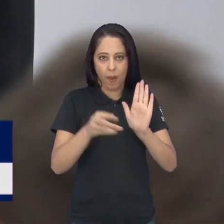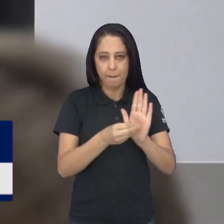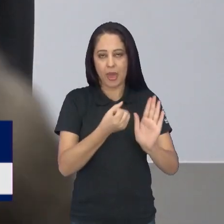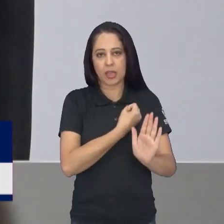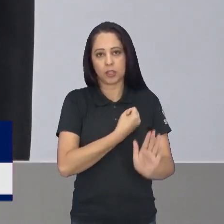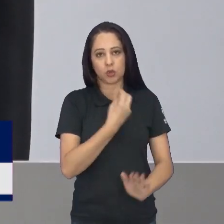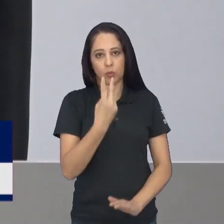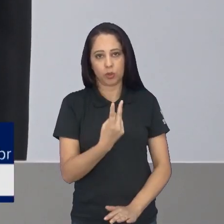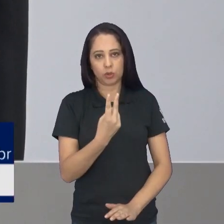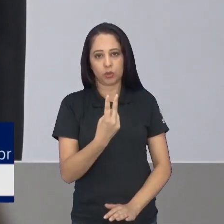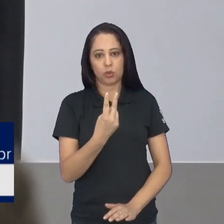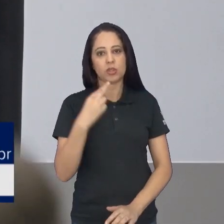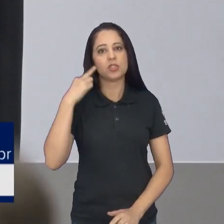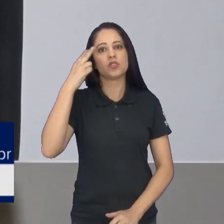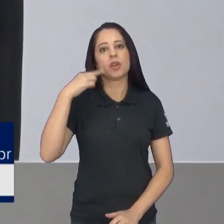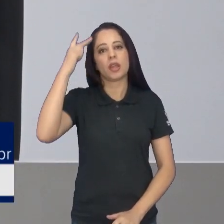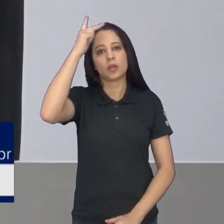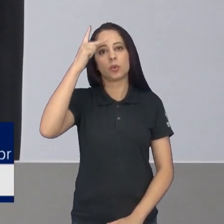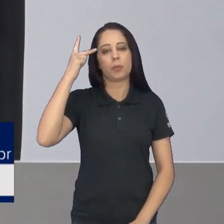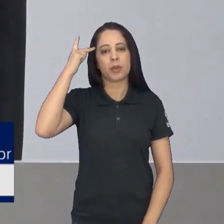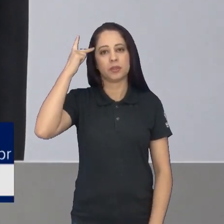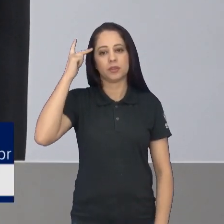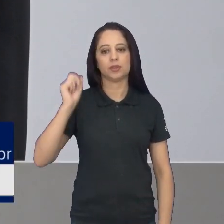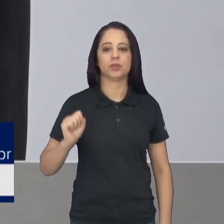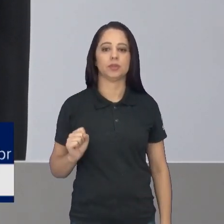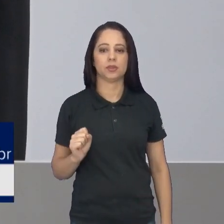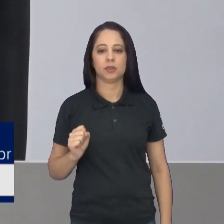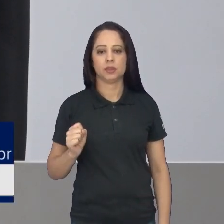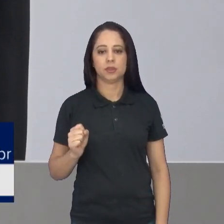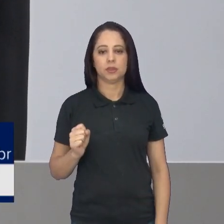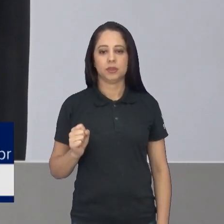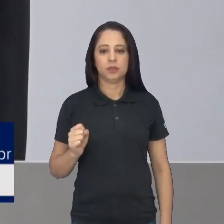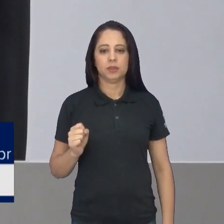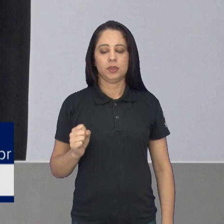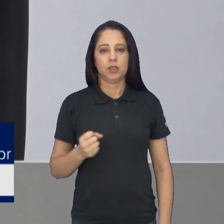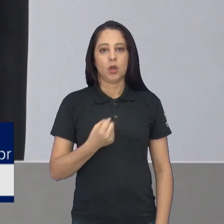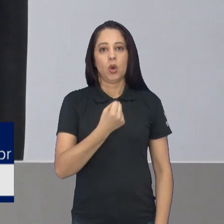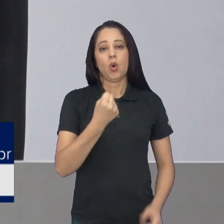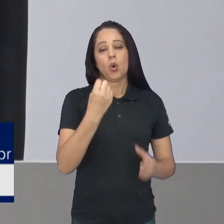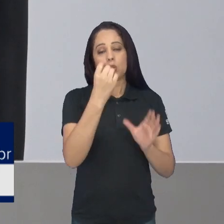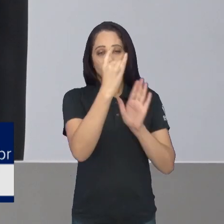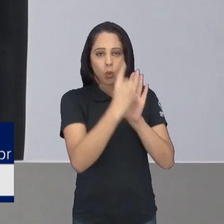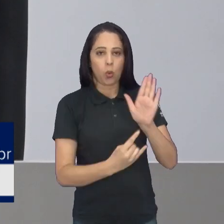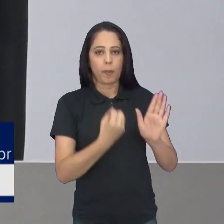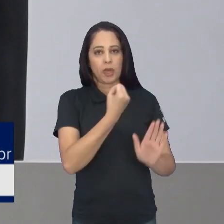2 de autoria do vereador Fernando Petite ao processo número